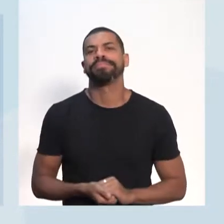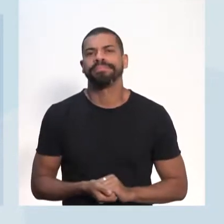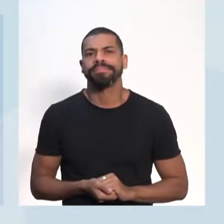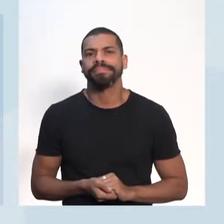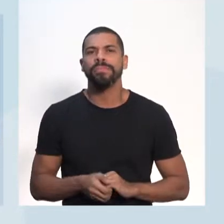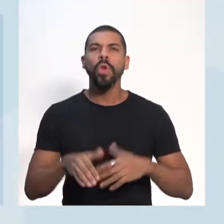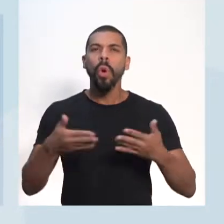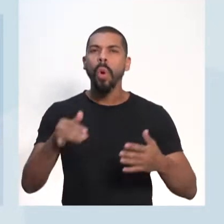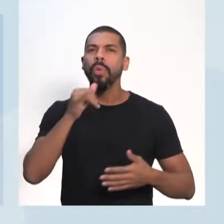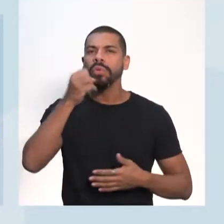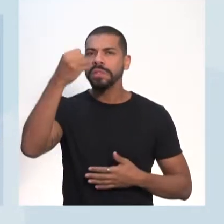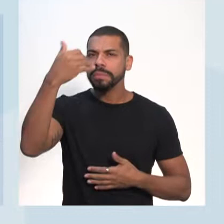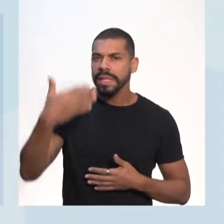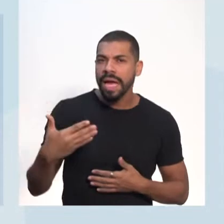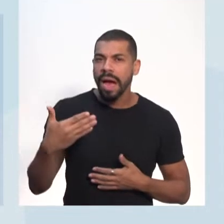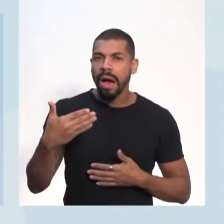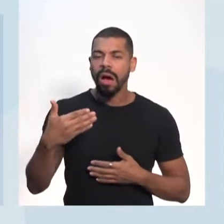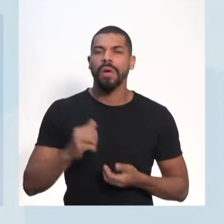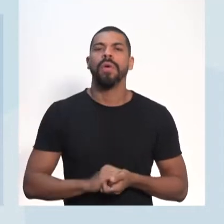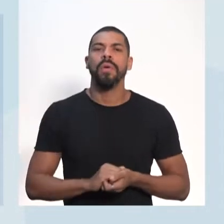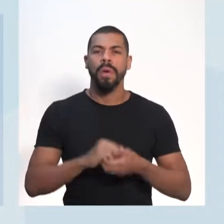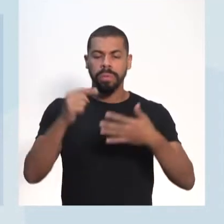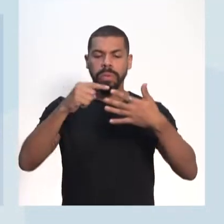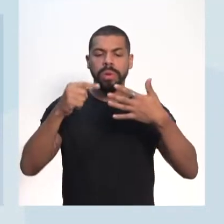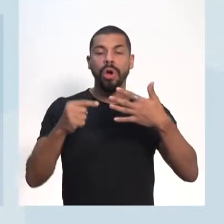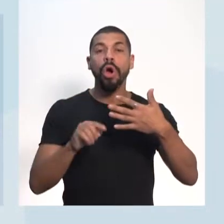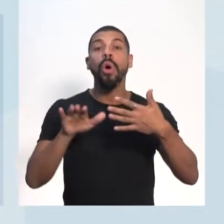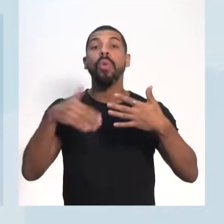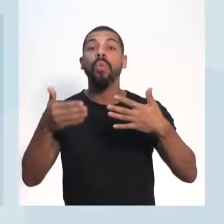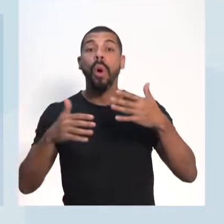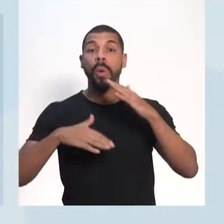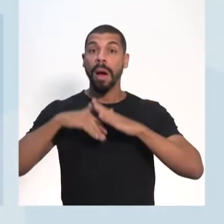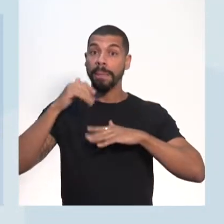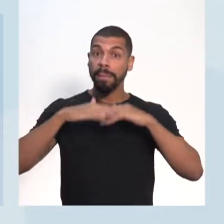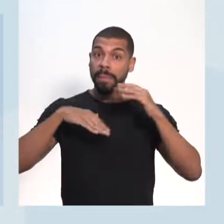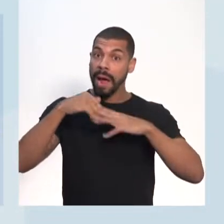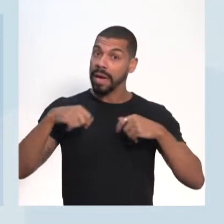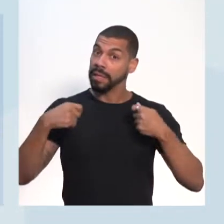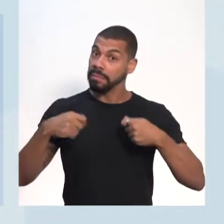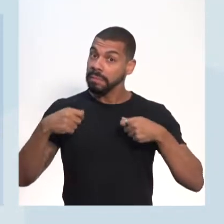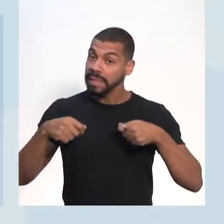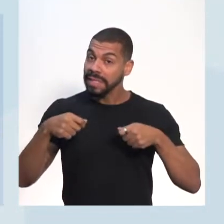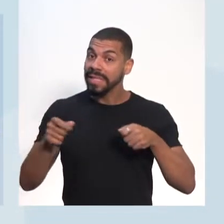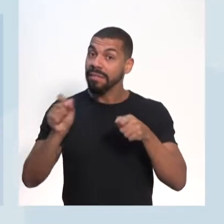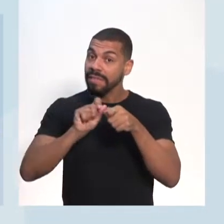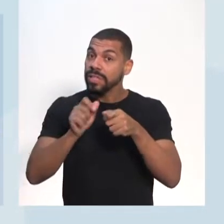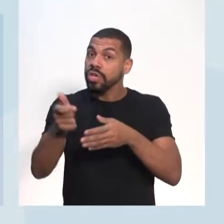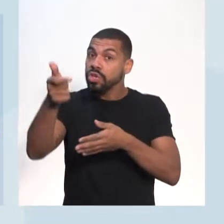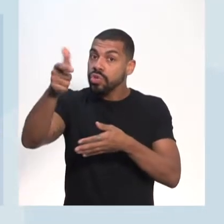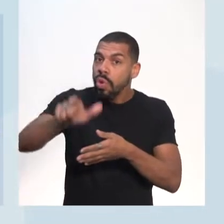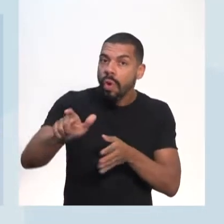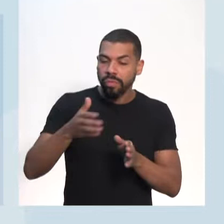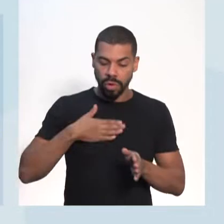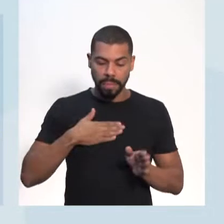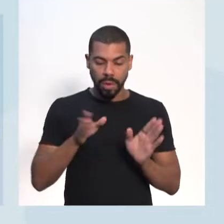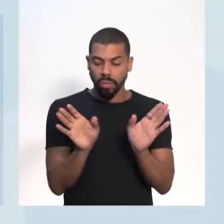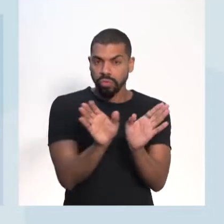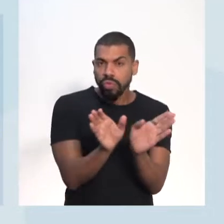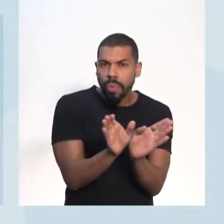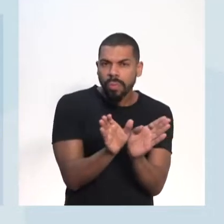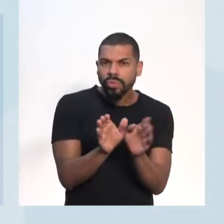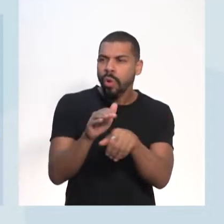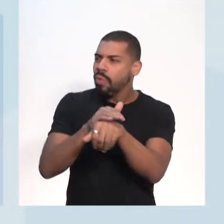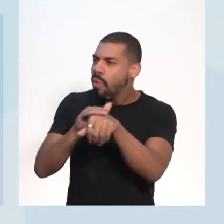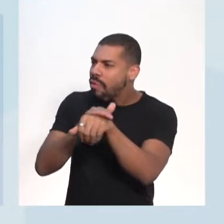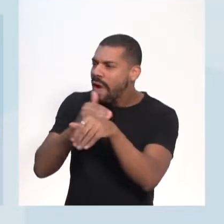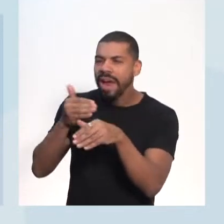Quando a gente falou dos roteiros, inclusive. Então, quais são as habilidades que necessitam ser retomadas em minha turma? Então, conversa um pouquinho